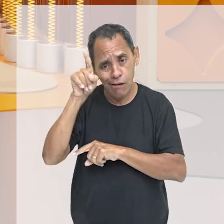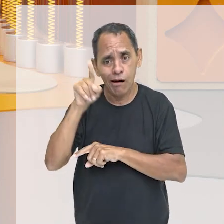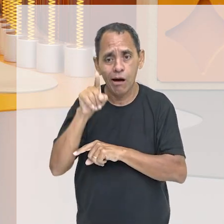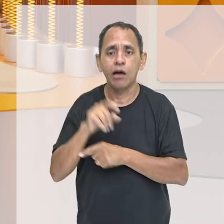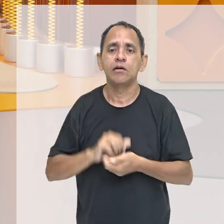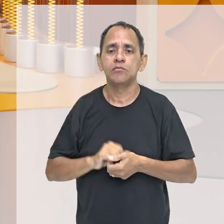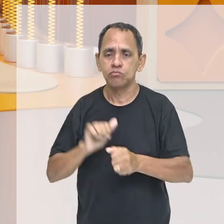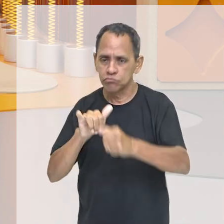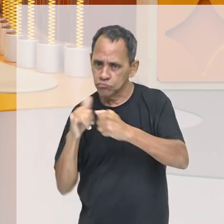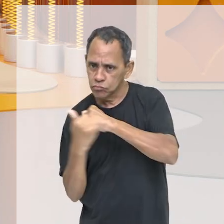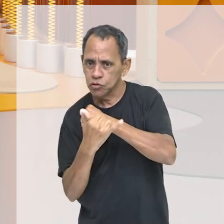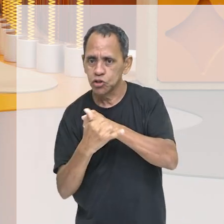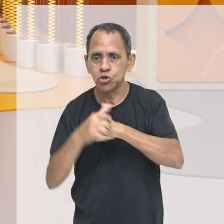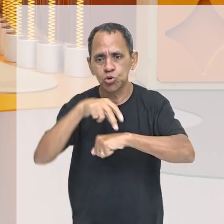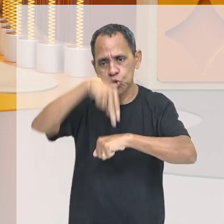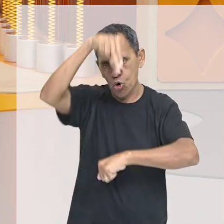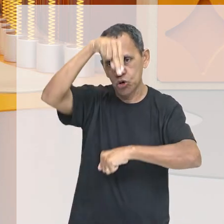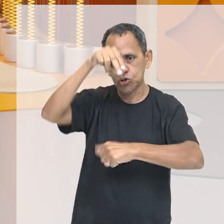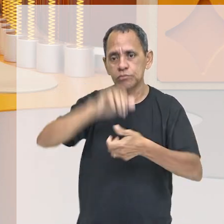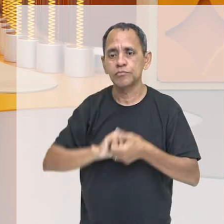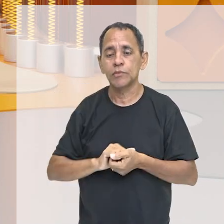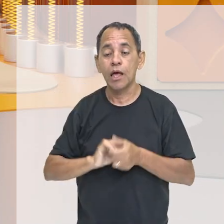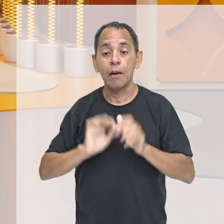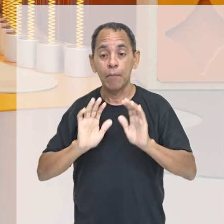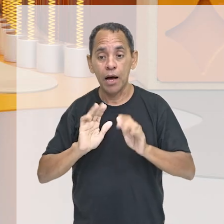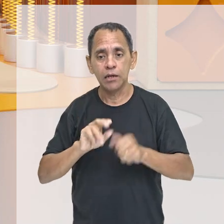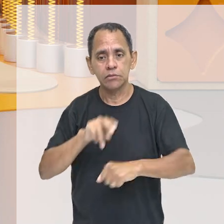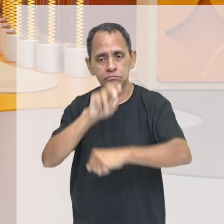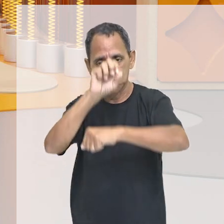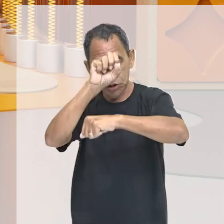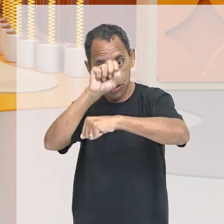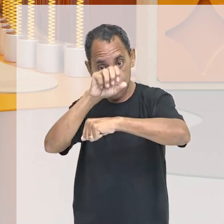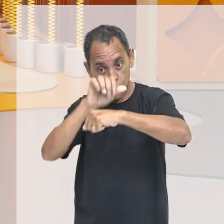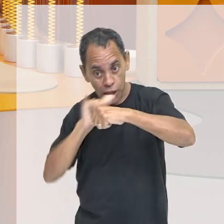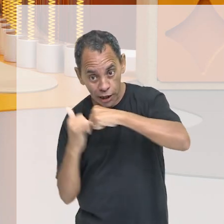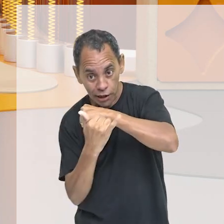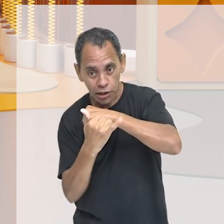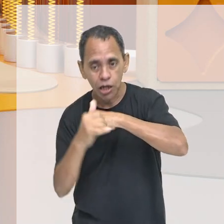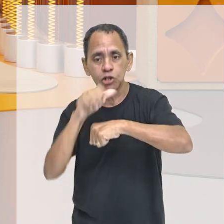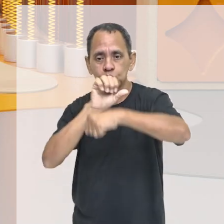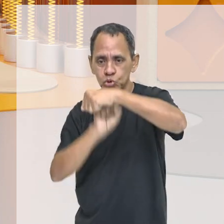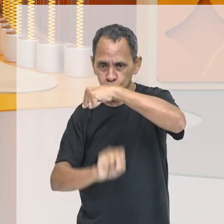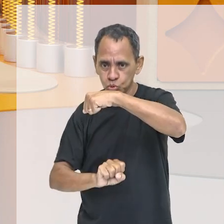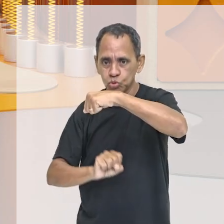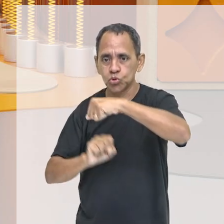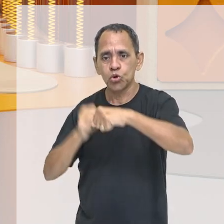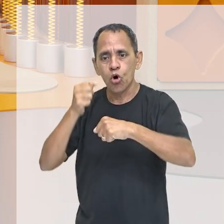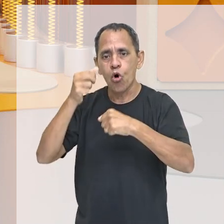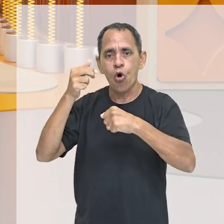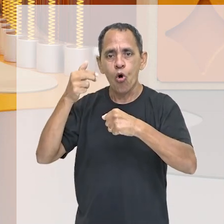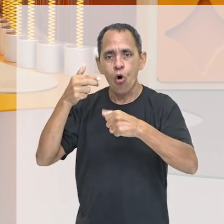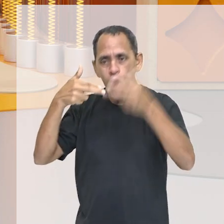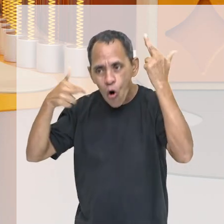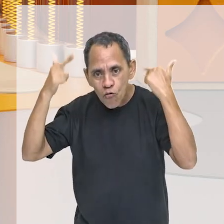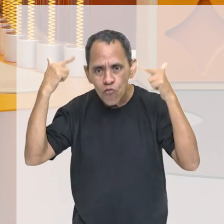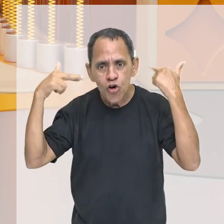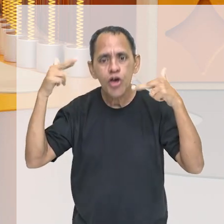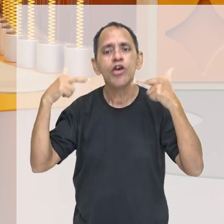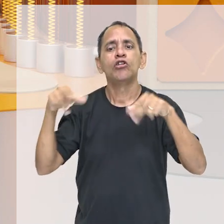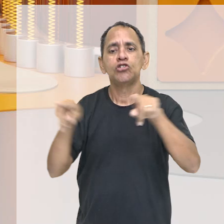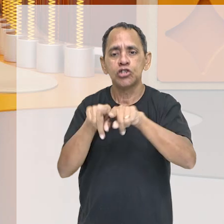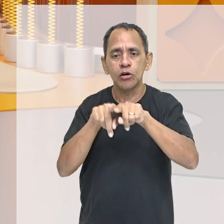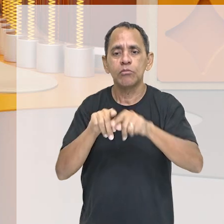Sul, predomina a criação extensiva de ovinos, né? Como nós vimos anteriormente, lá